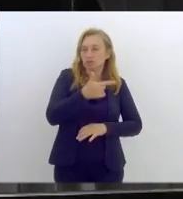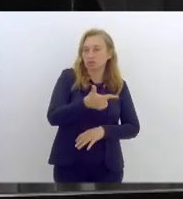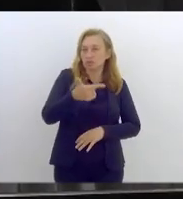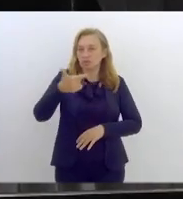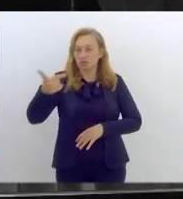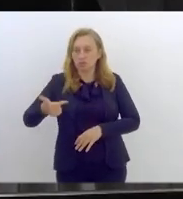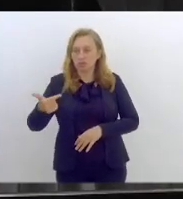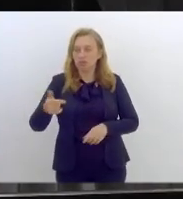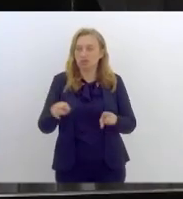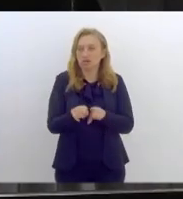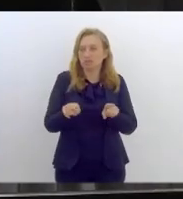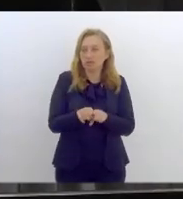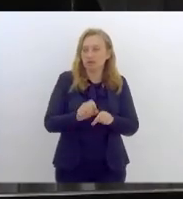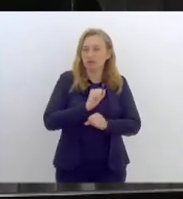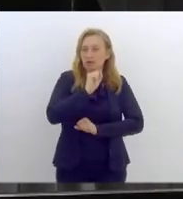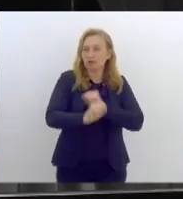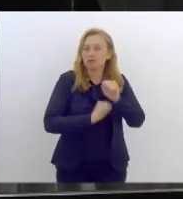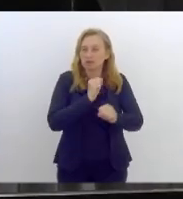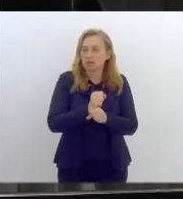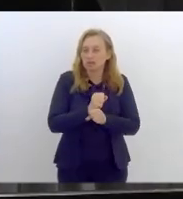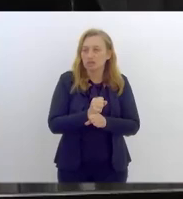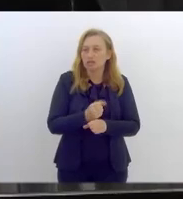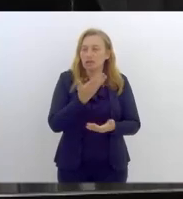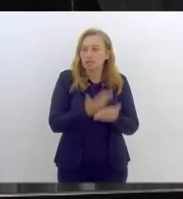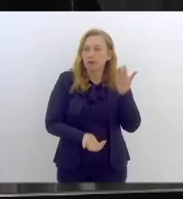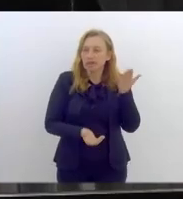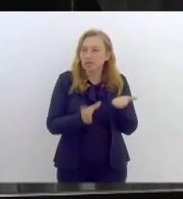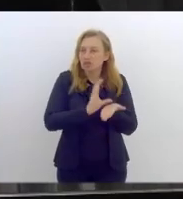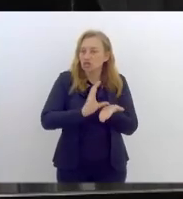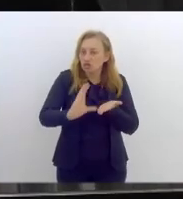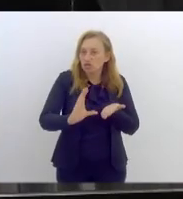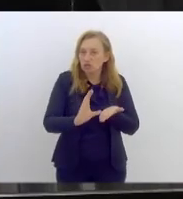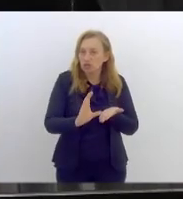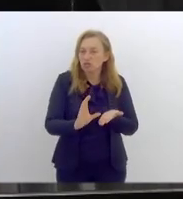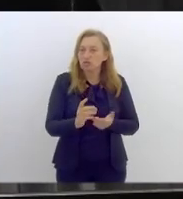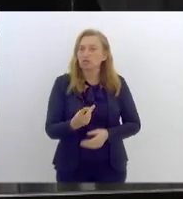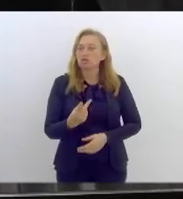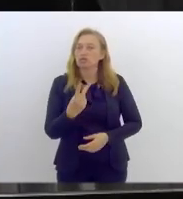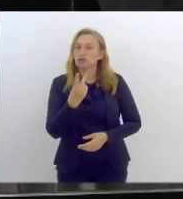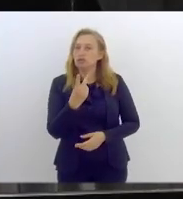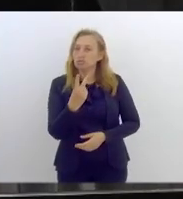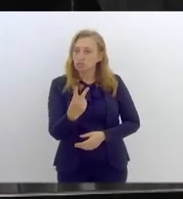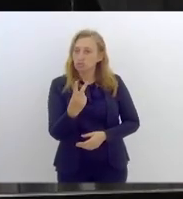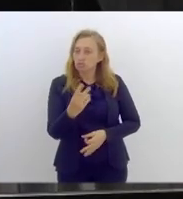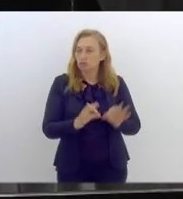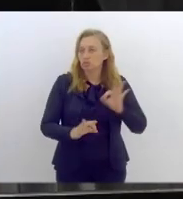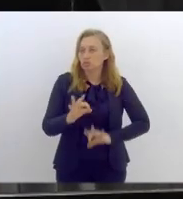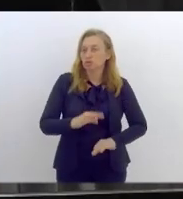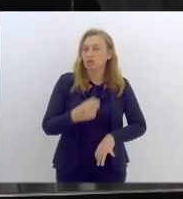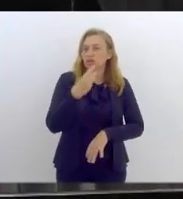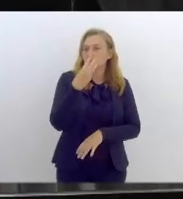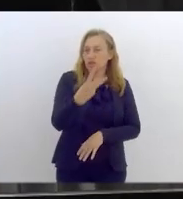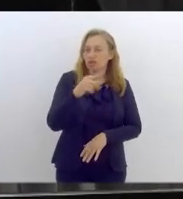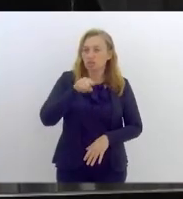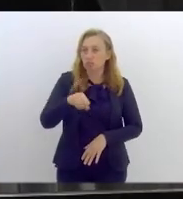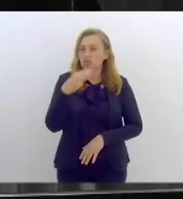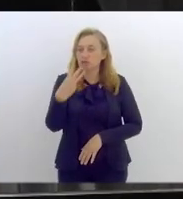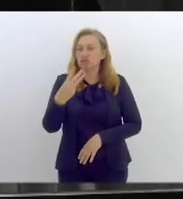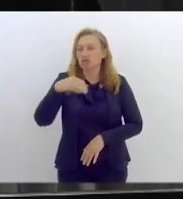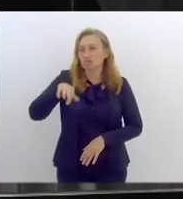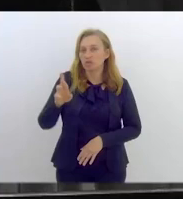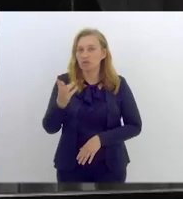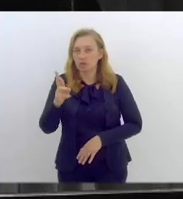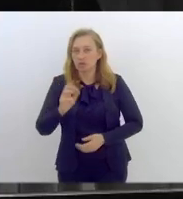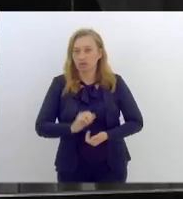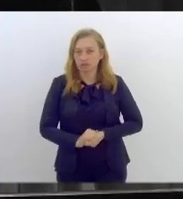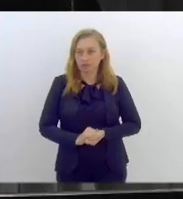vem se somadas as perdas de recursos nos doces programas chegam a 3.3 bilhões